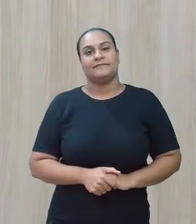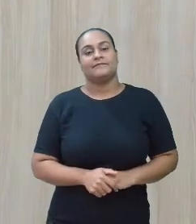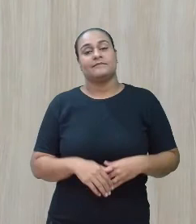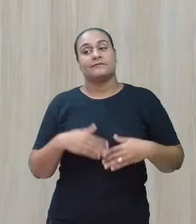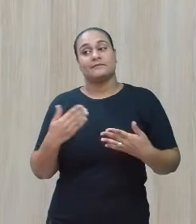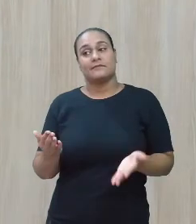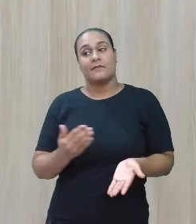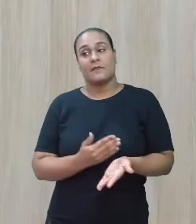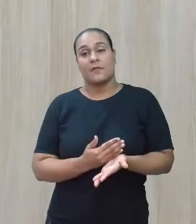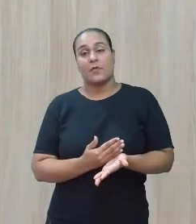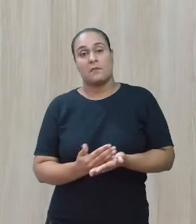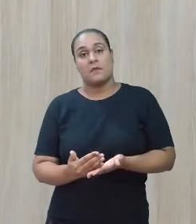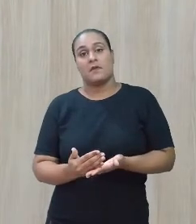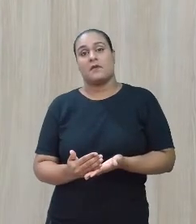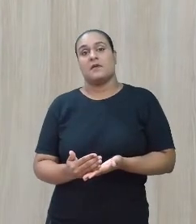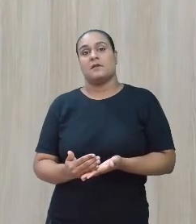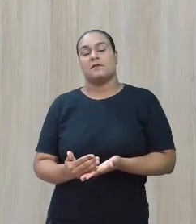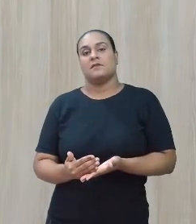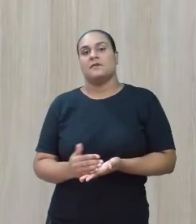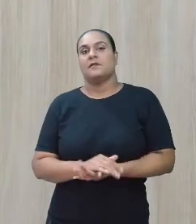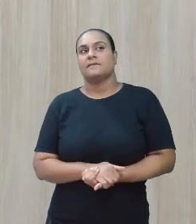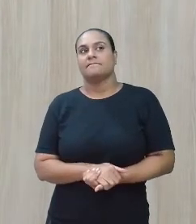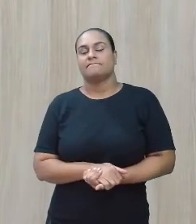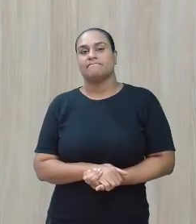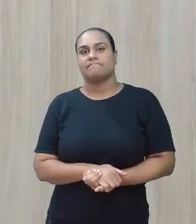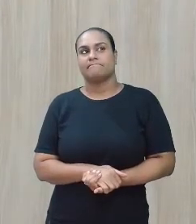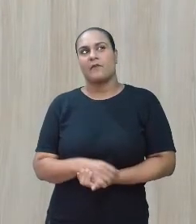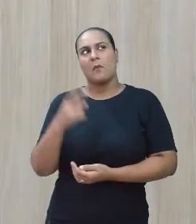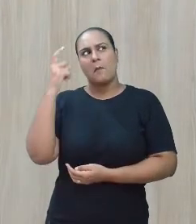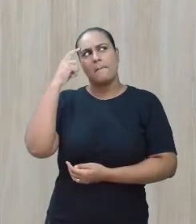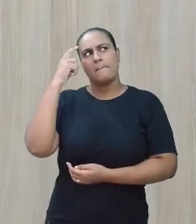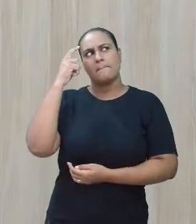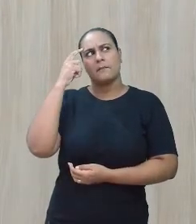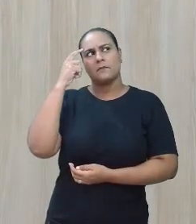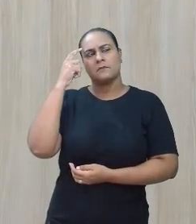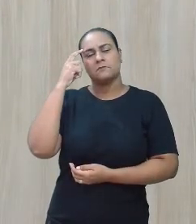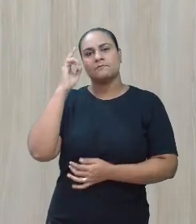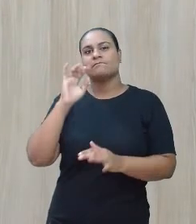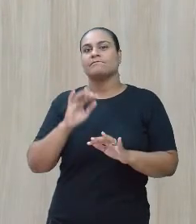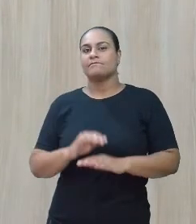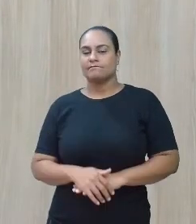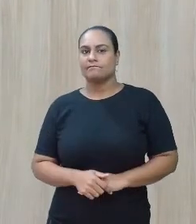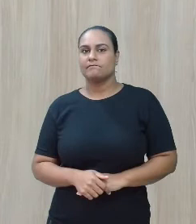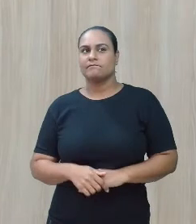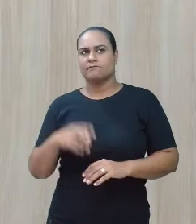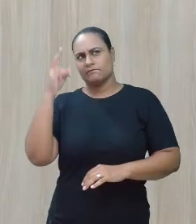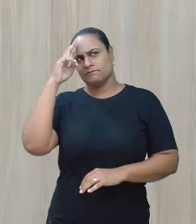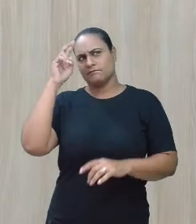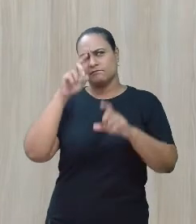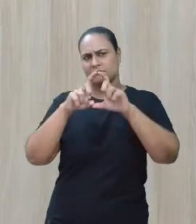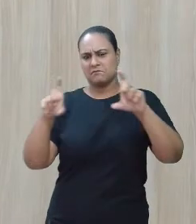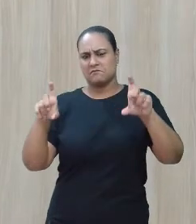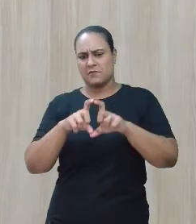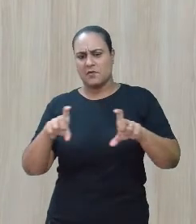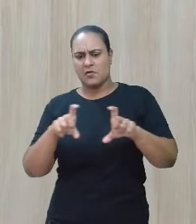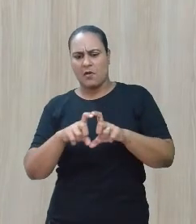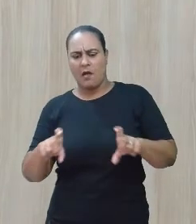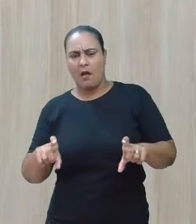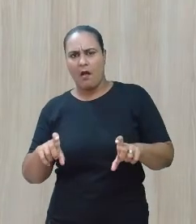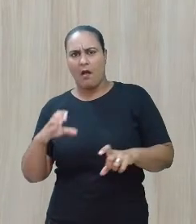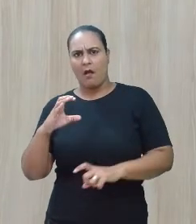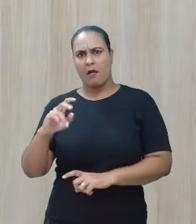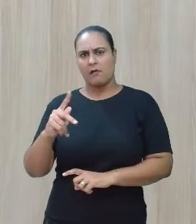começa a fazer essa linha, não é? Aí de raciocínio. História e quadrinho e charge é a mesma